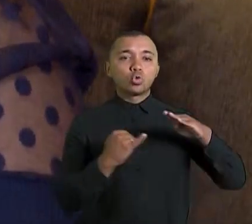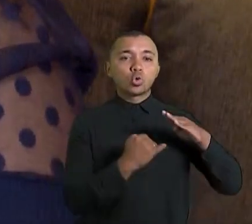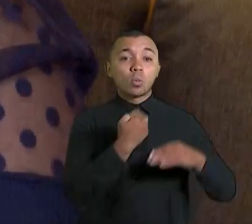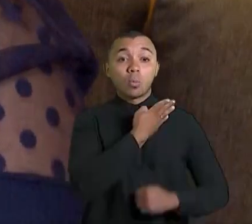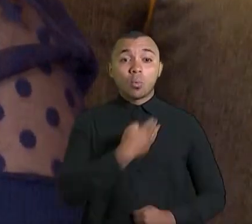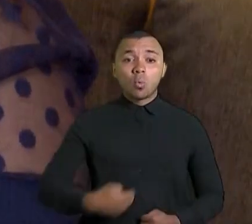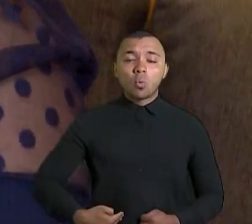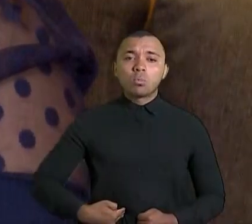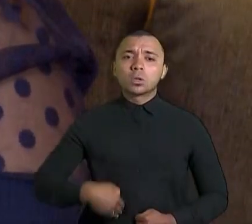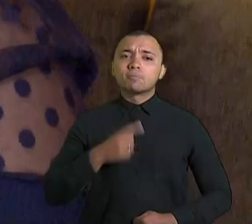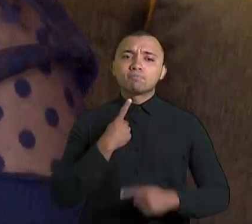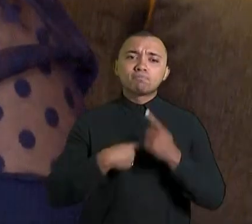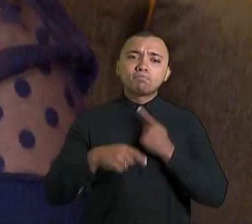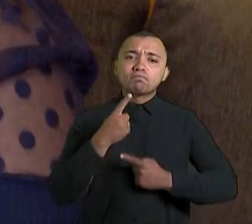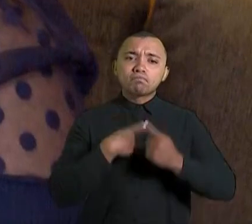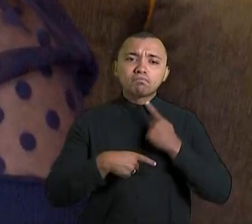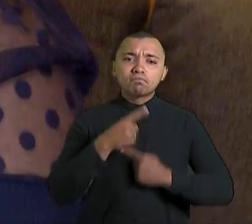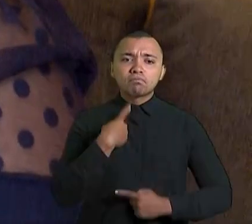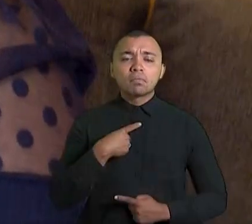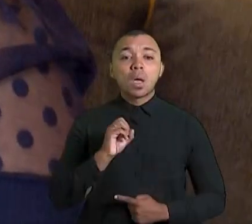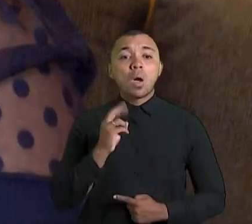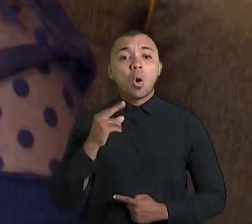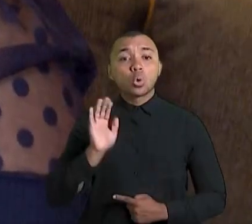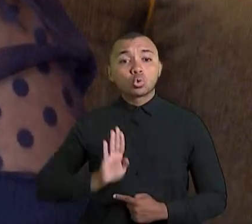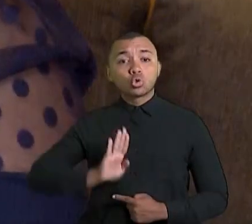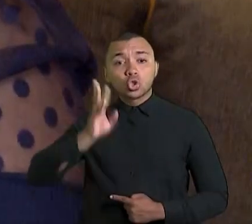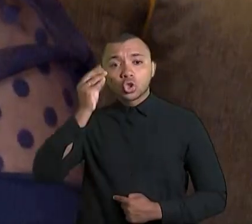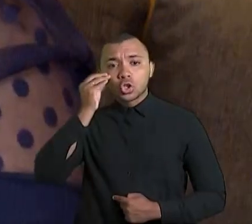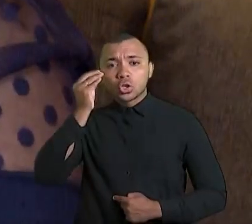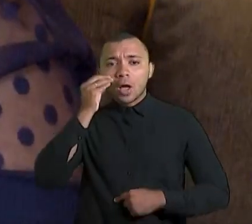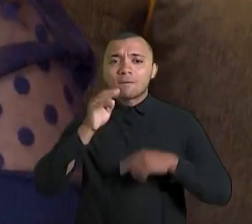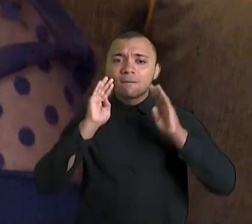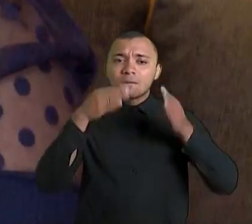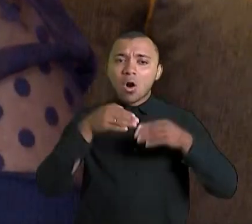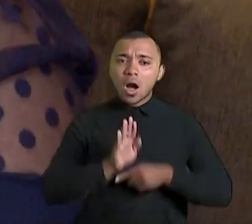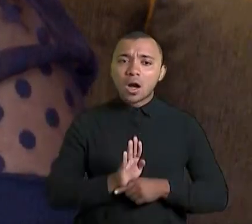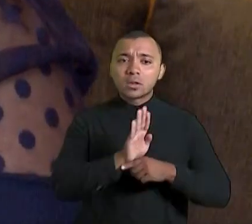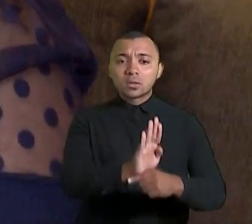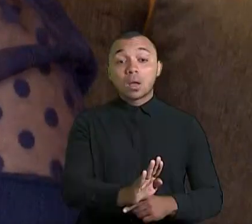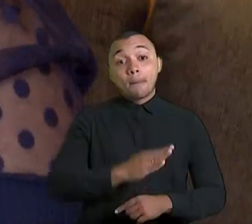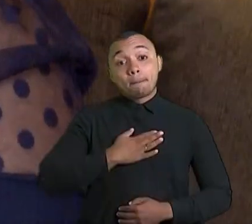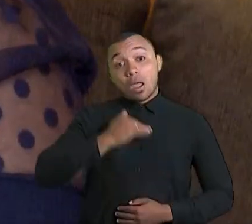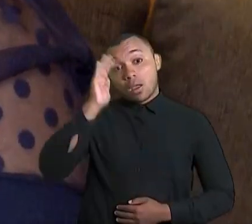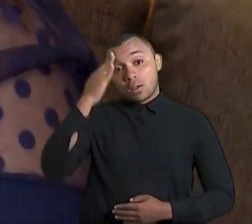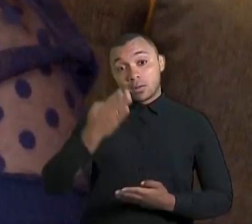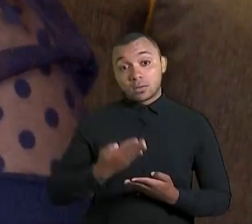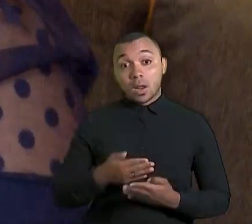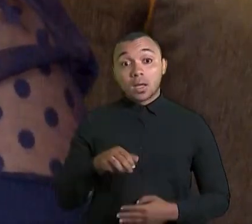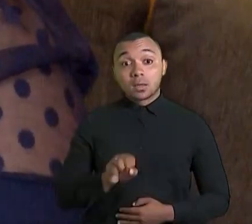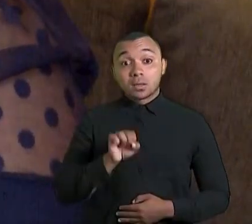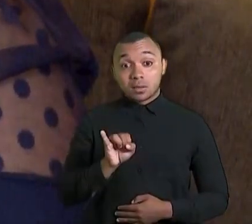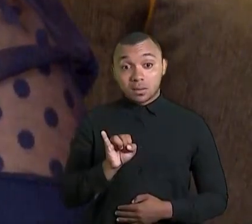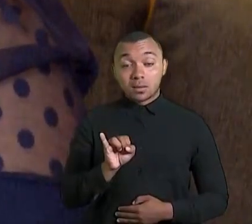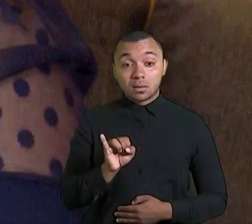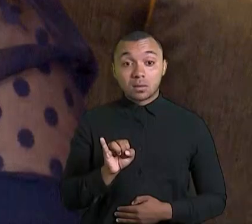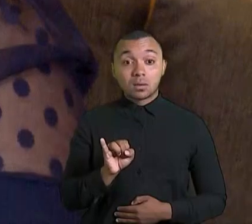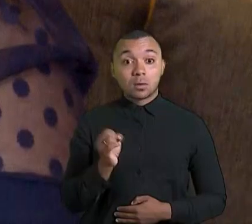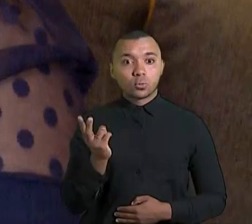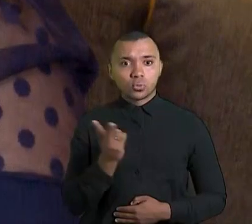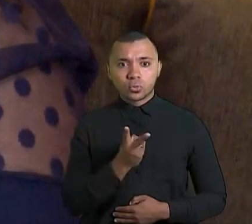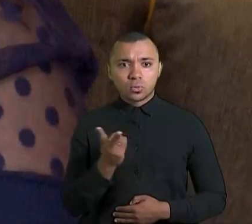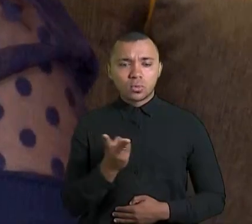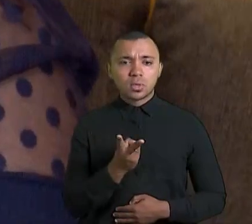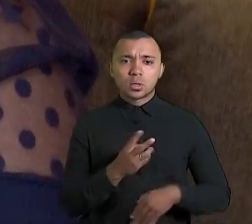e disposição àqueles a quem esse serviço é indicado. Porque eu acredito que, se essas duas frentes trabalharem